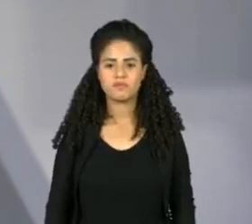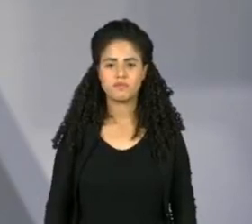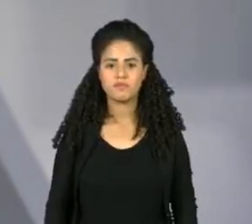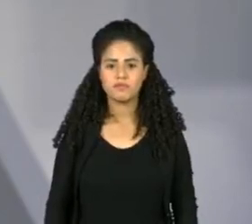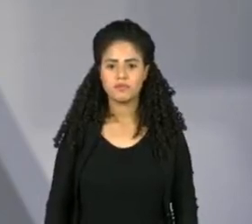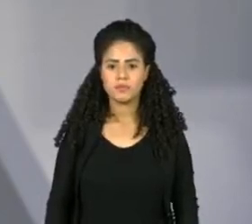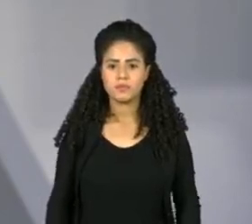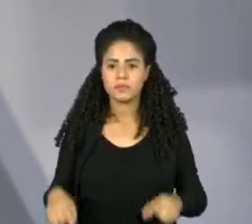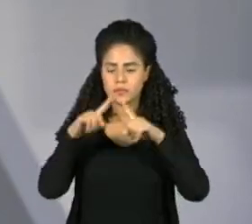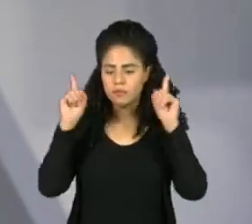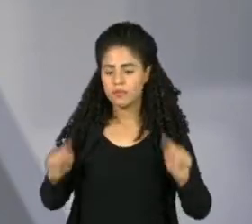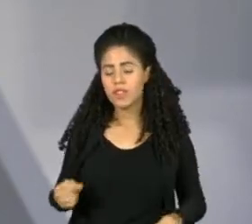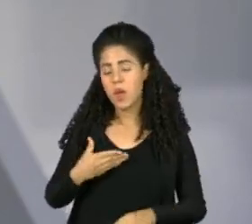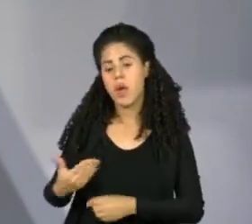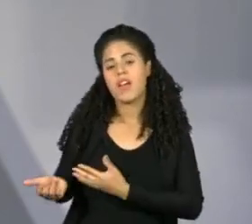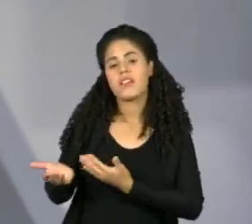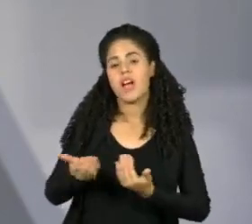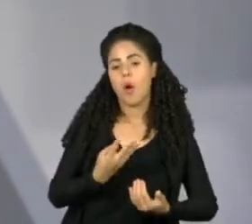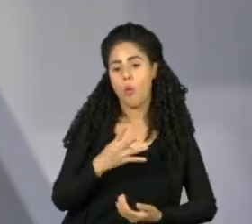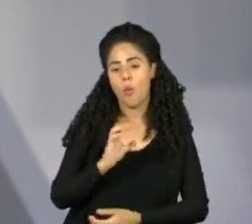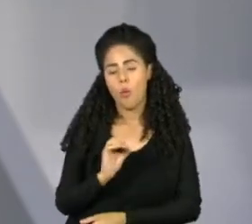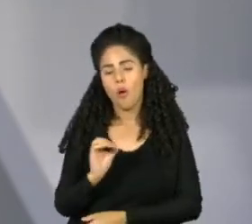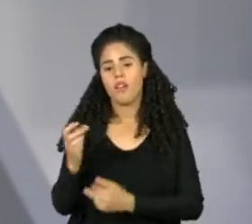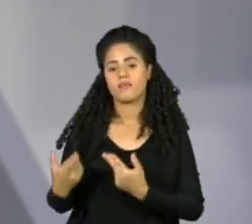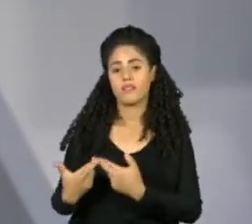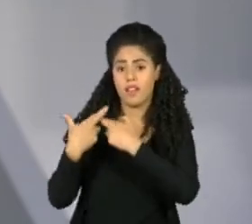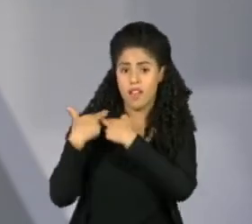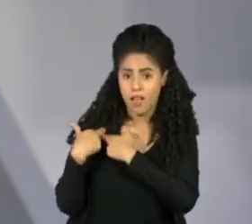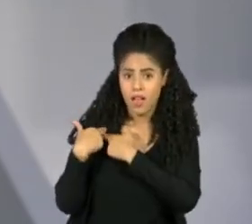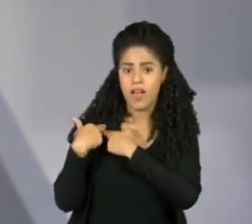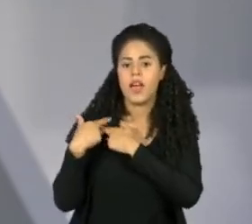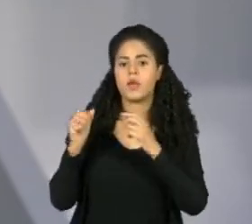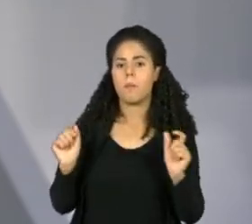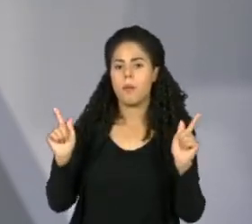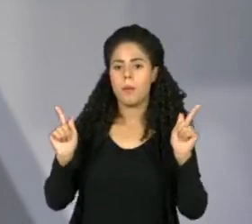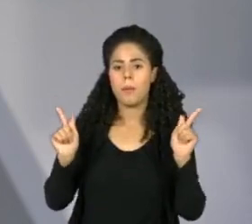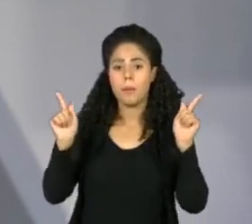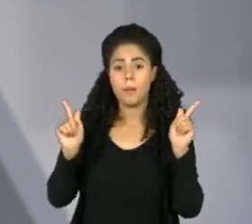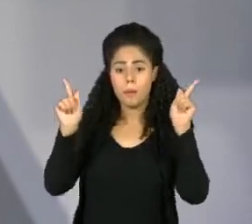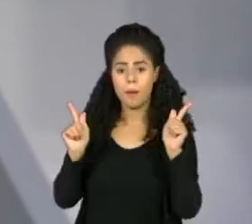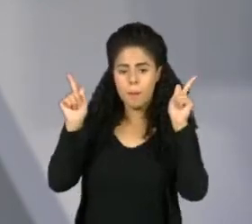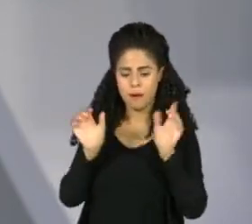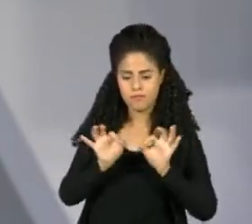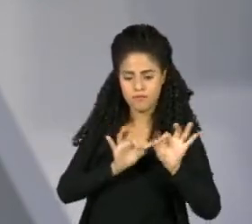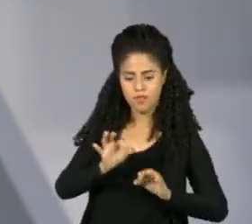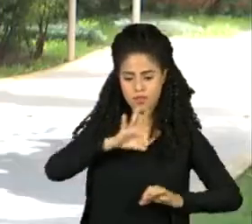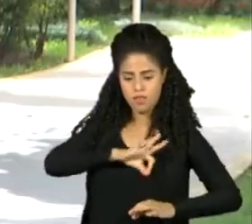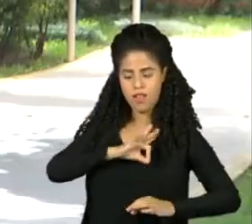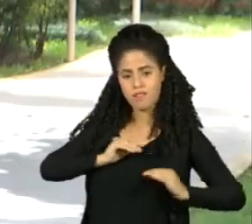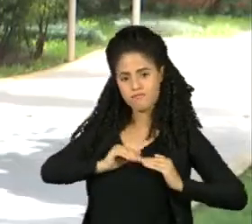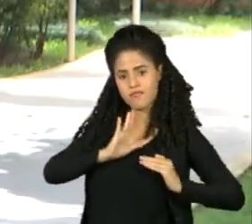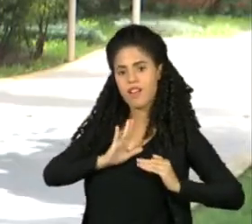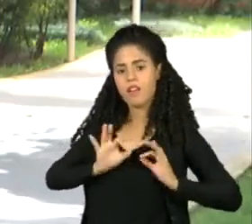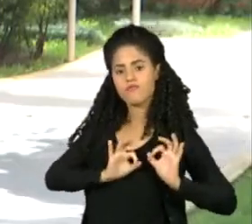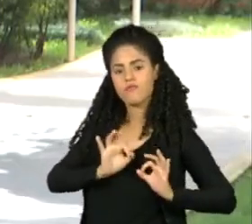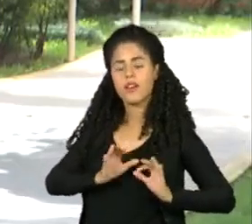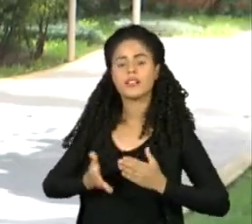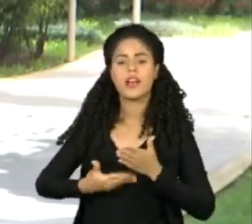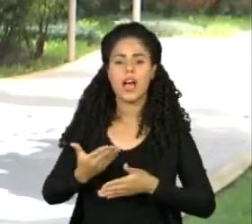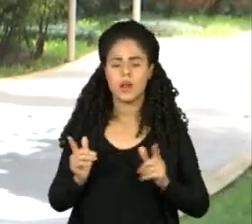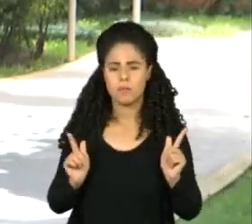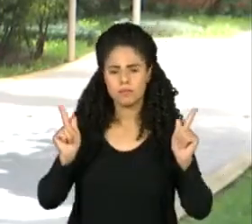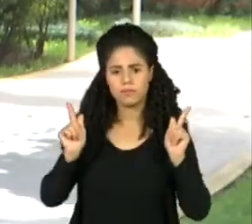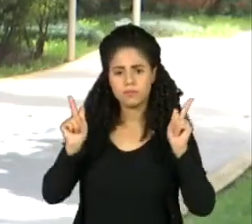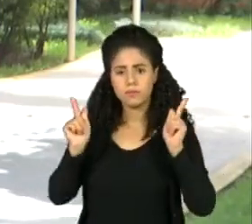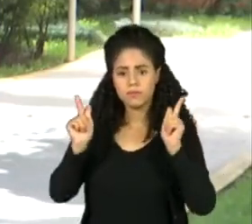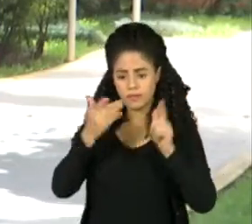Servidores federais de mais de 40 categorias fazem manifestações por reajuste salarial. A reivindicação